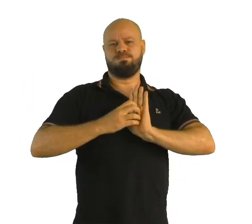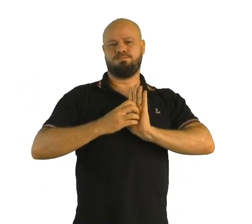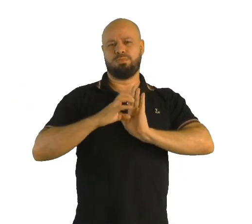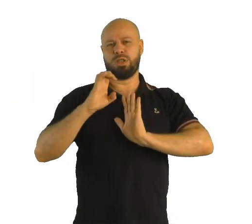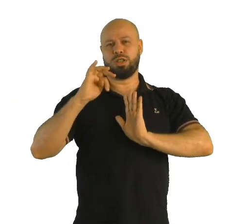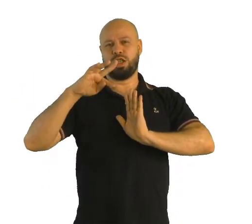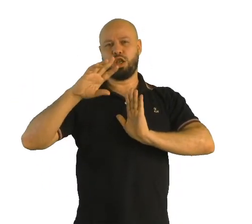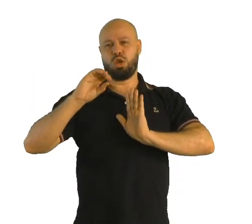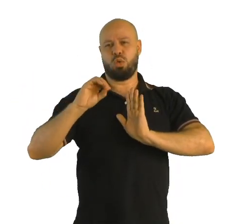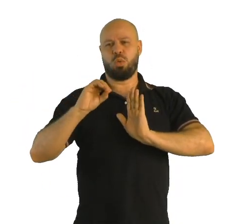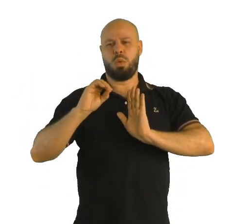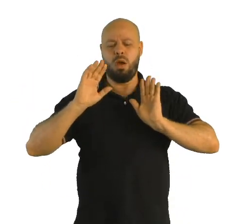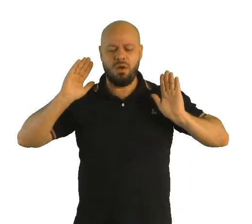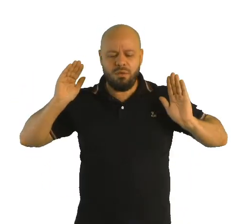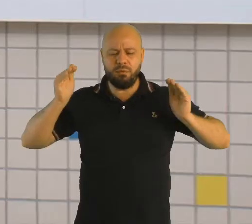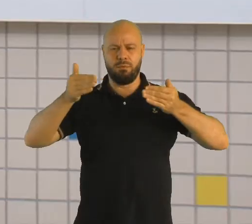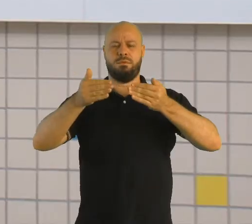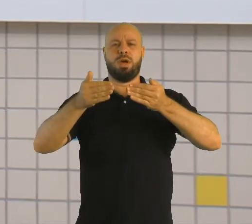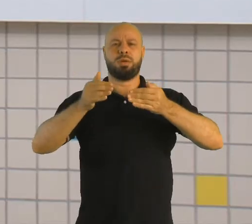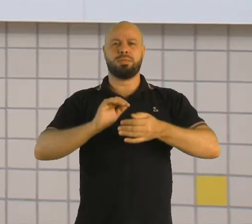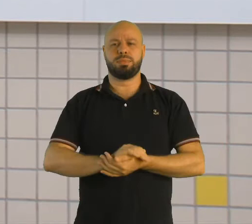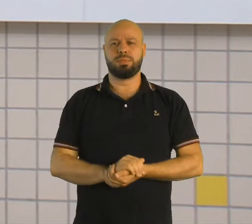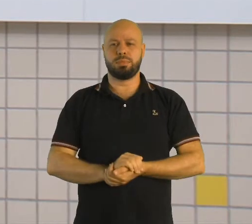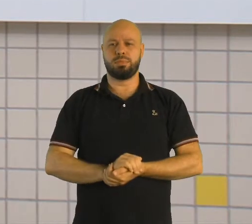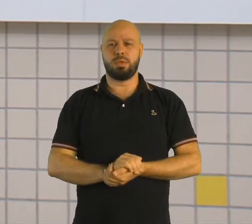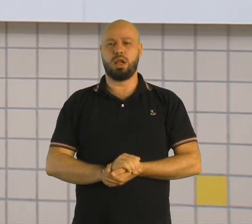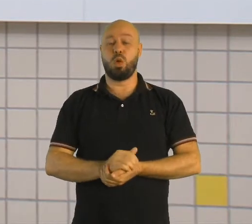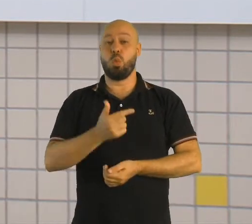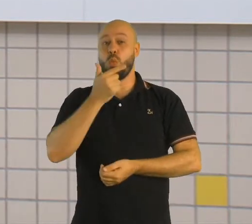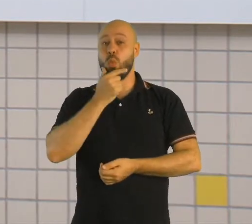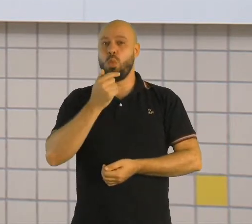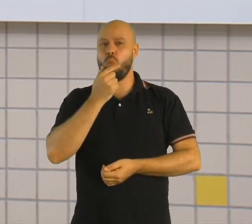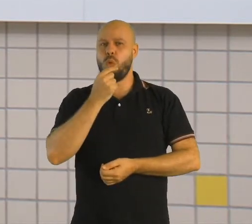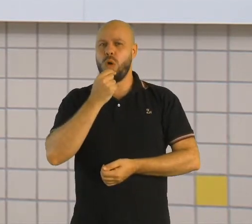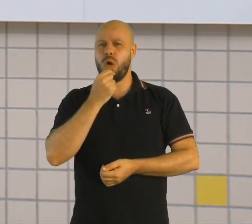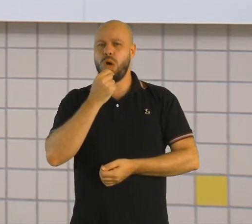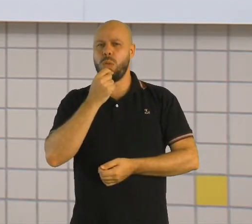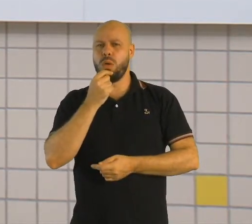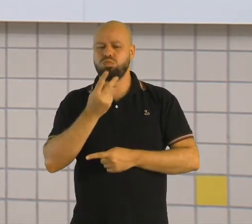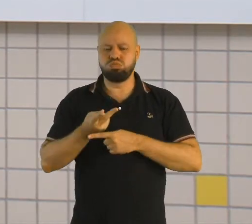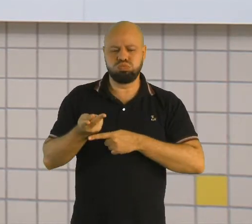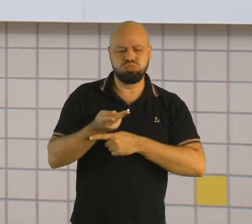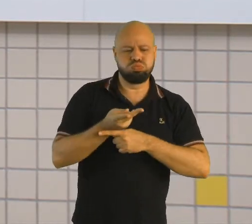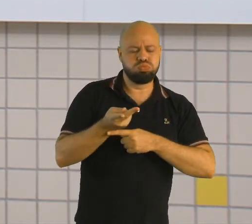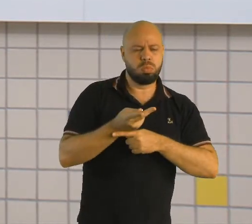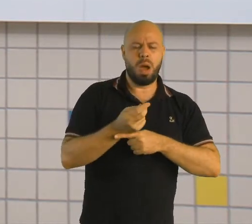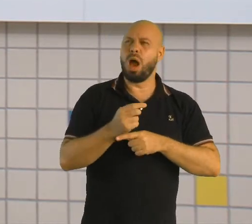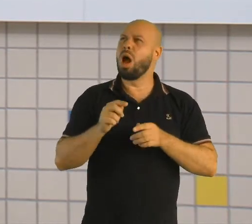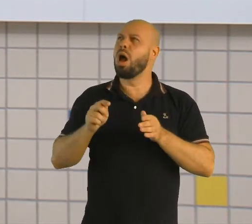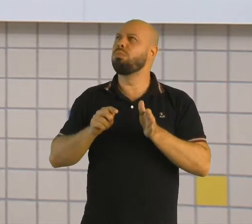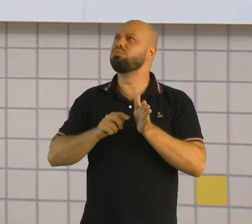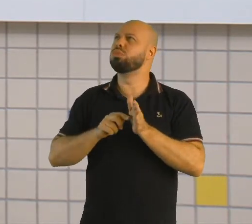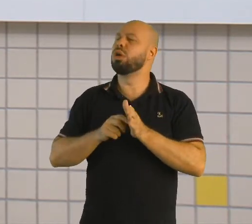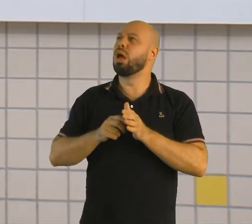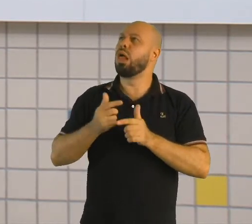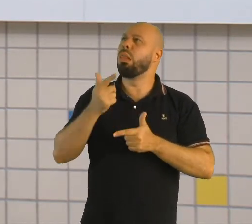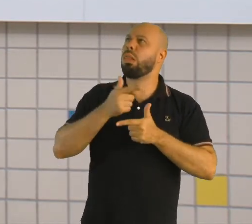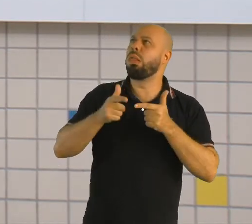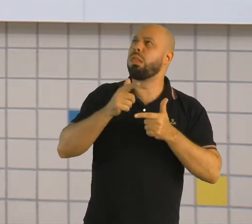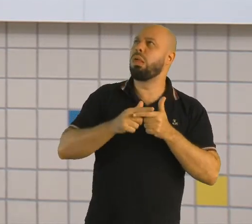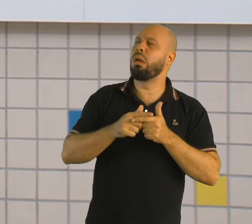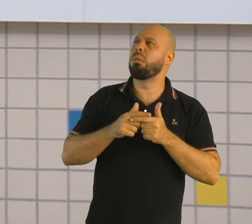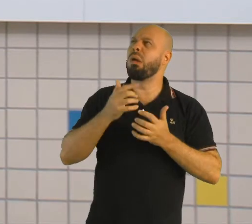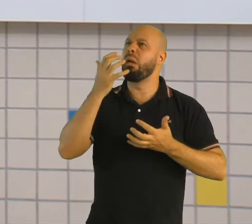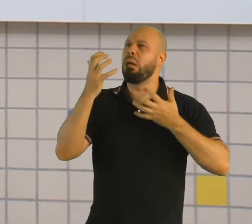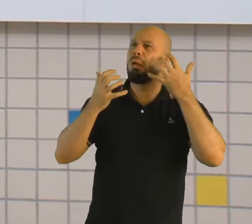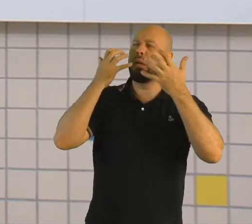das conversões da humanidade. O homem agora ele vai buscar a resposta para os seus problemas e suas aflições. Ele não vai mais